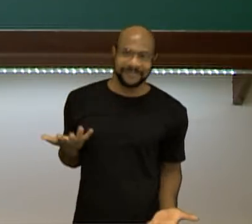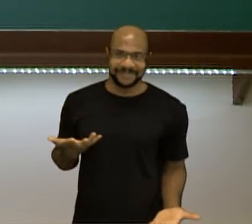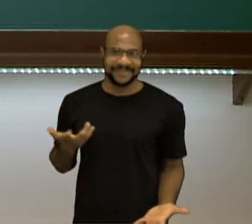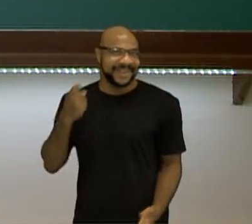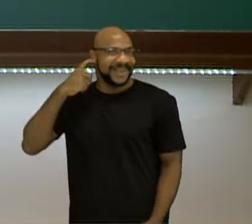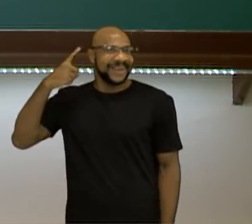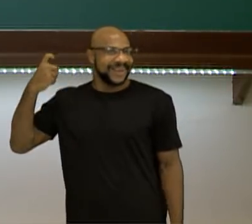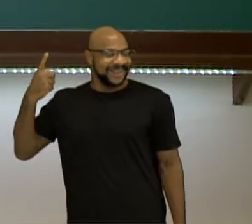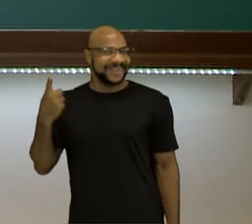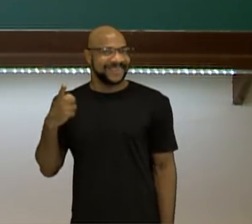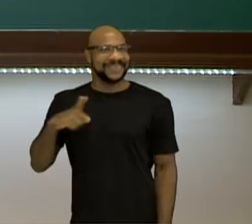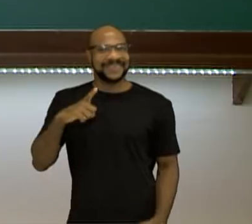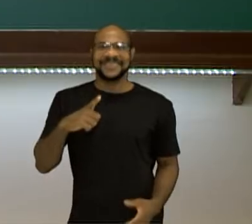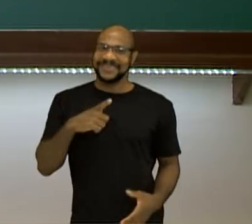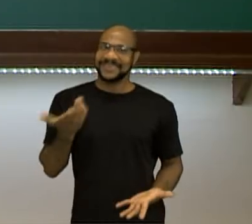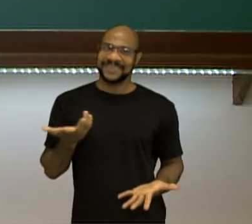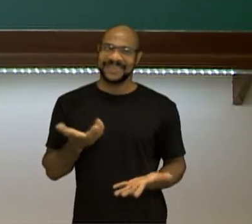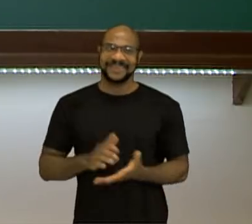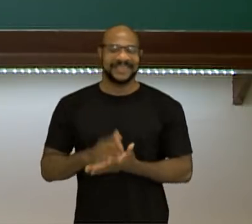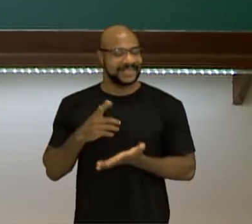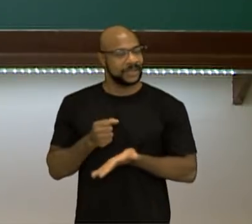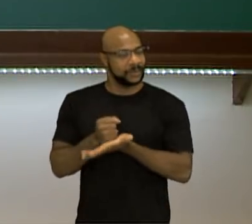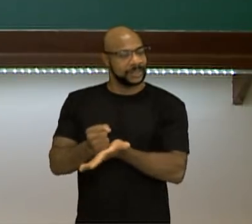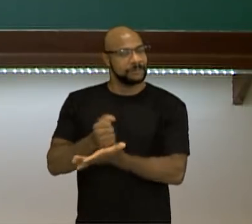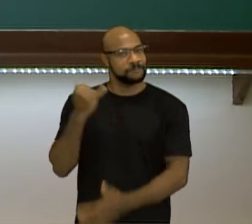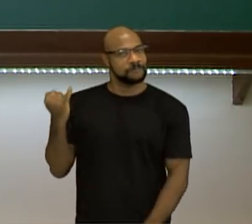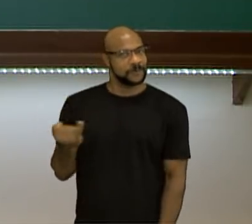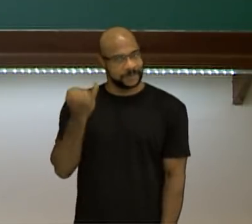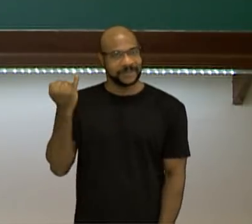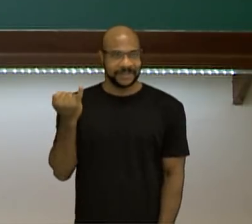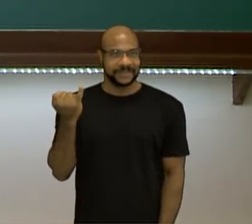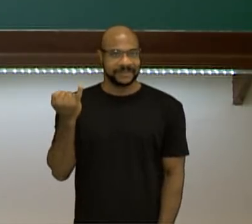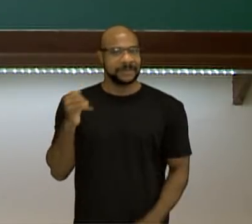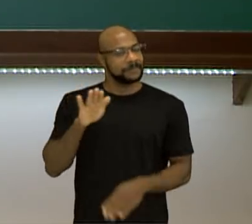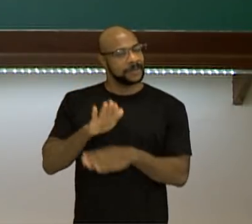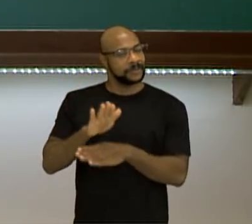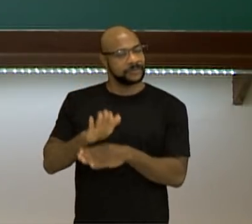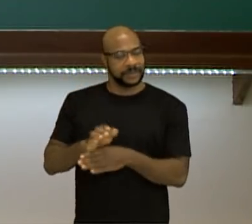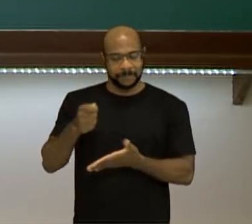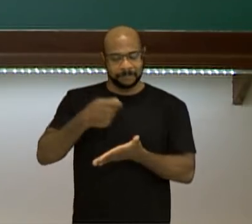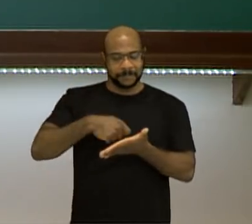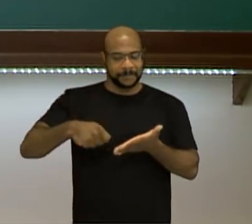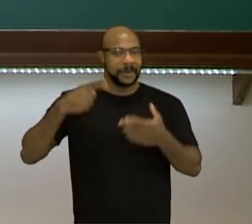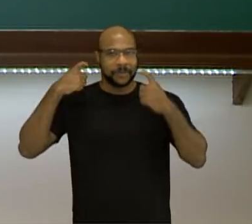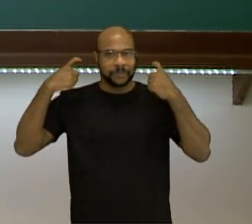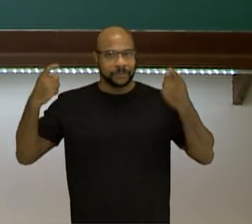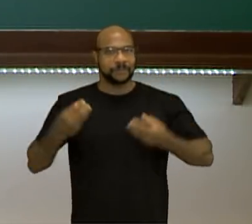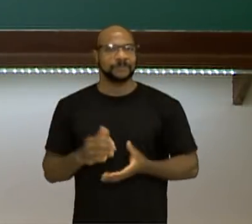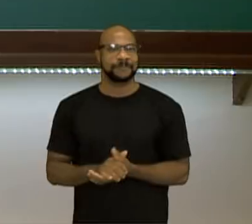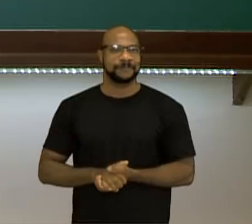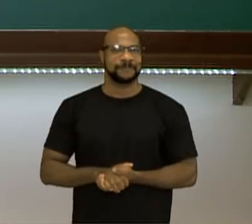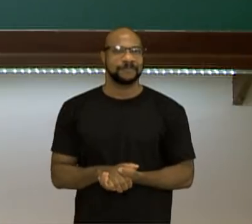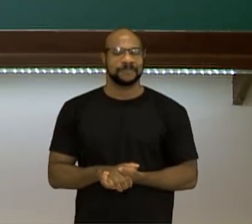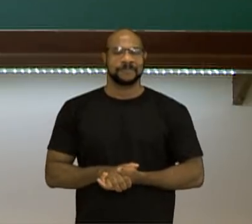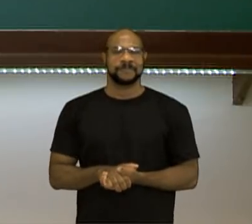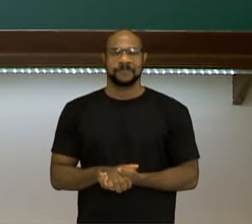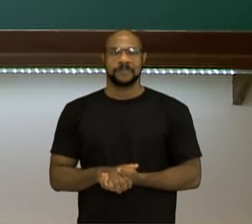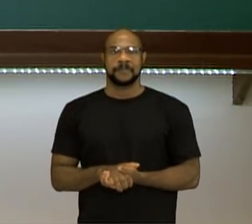esse recurso bem importante para reproduzir esses sons aí.